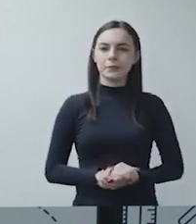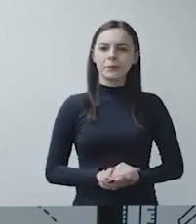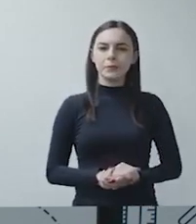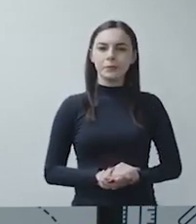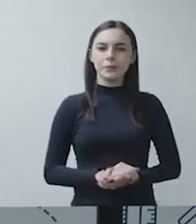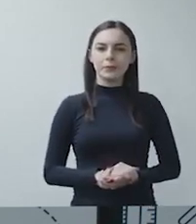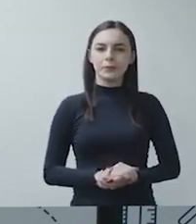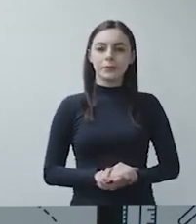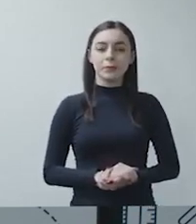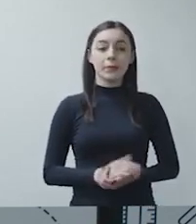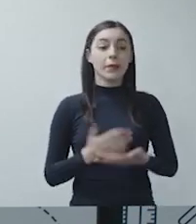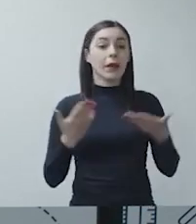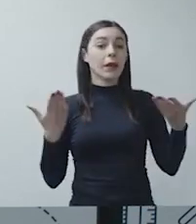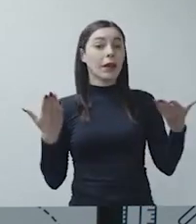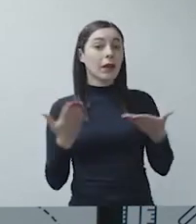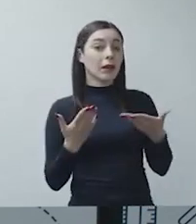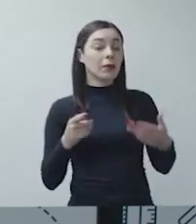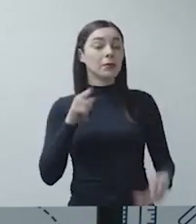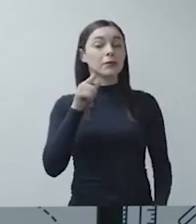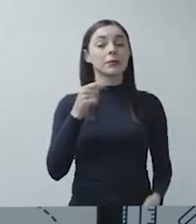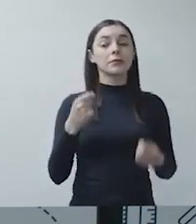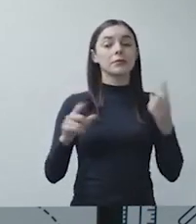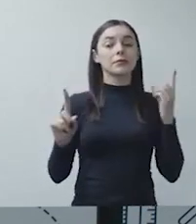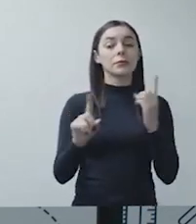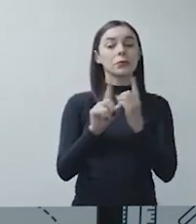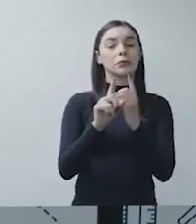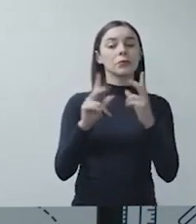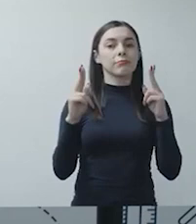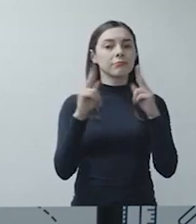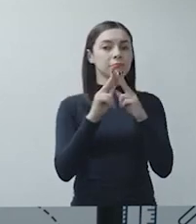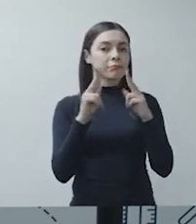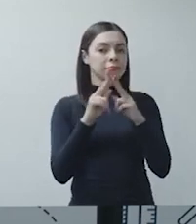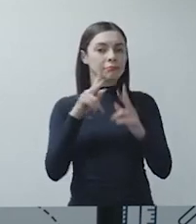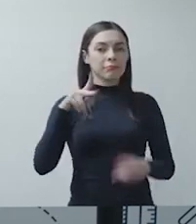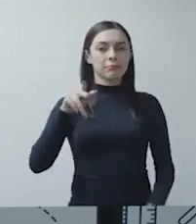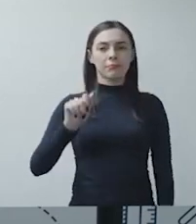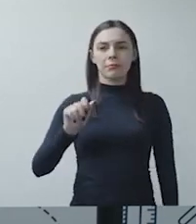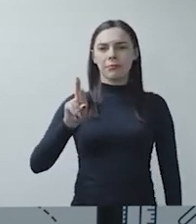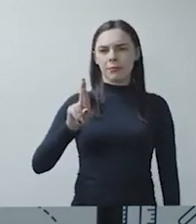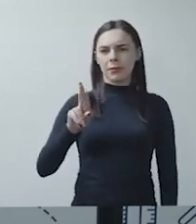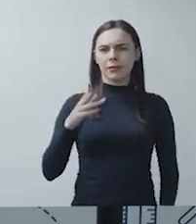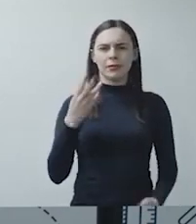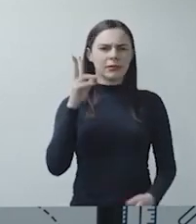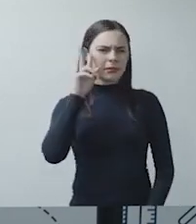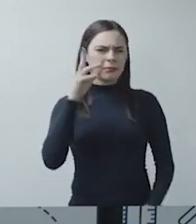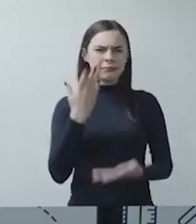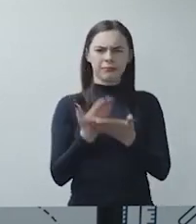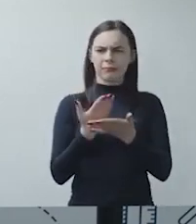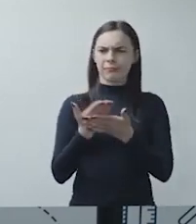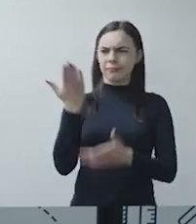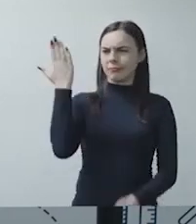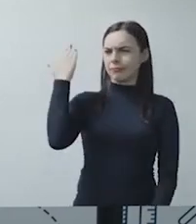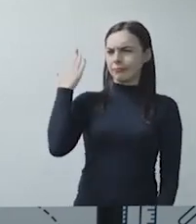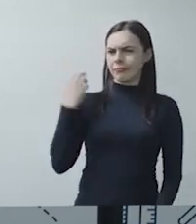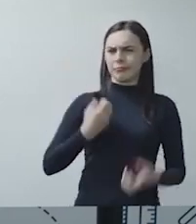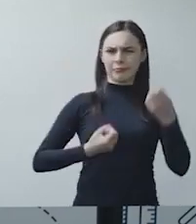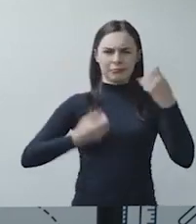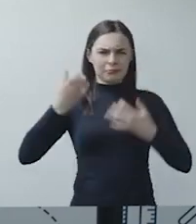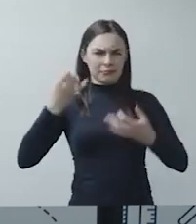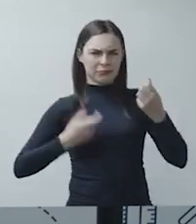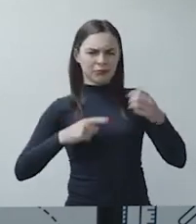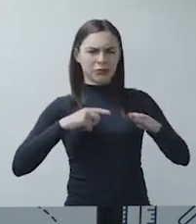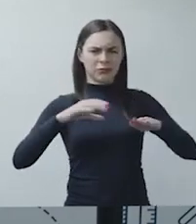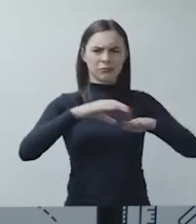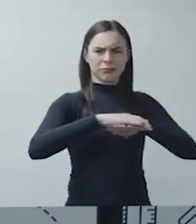Encontre o par. Lembram daquela aula que nós já tivemos, que a professora falou sobre o par? Que eu trouxe um monte de sapato